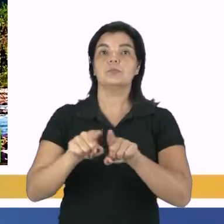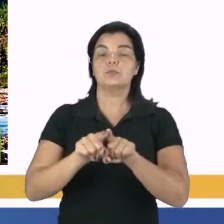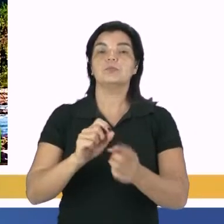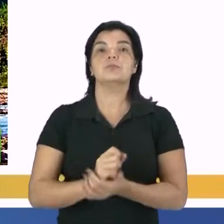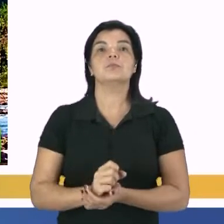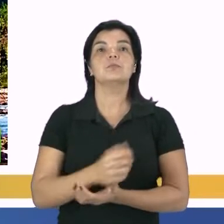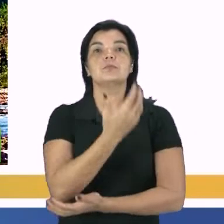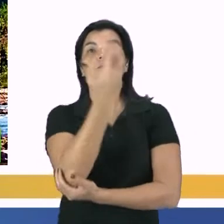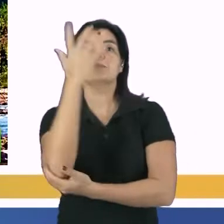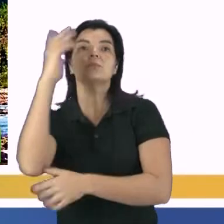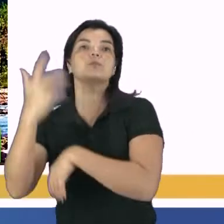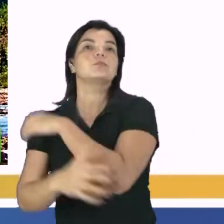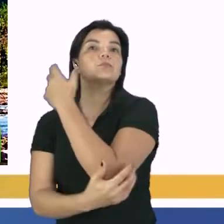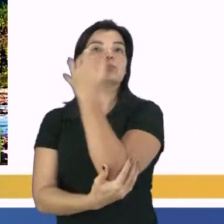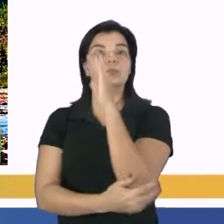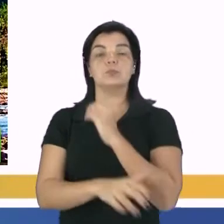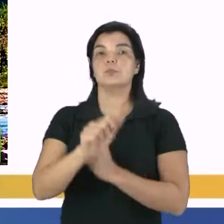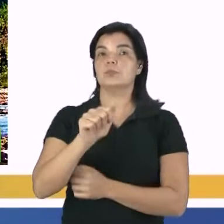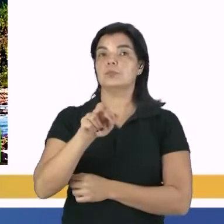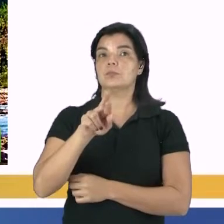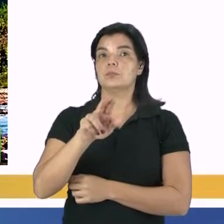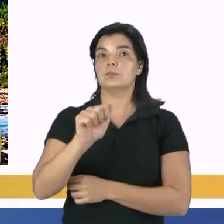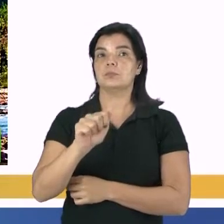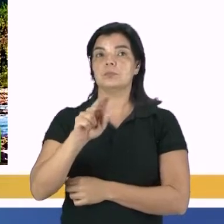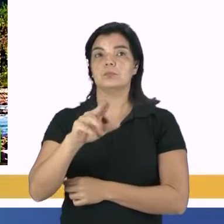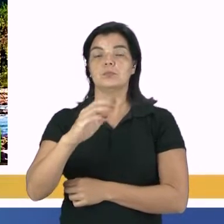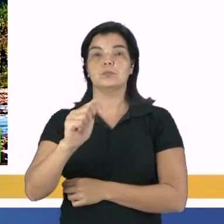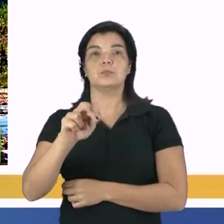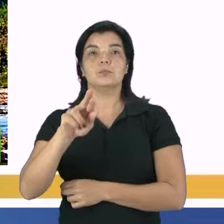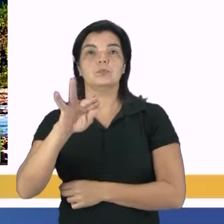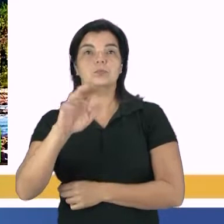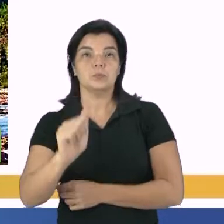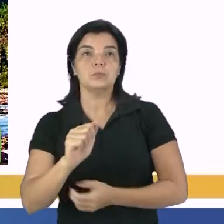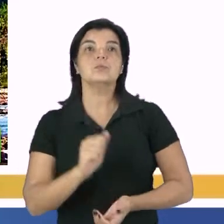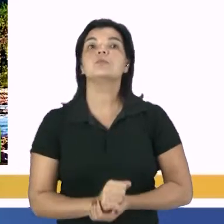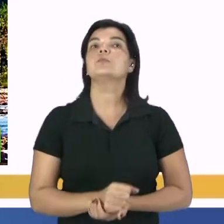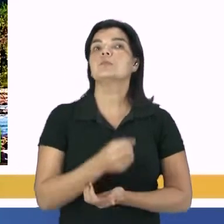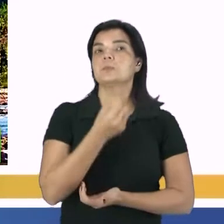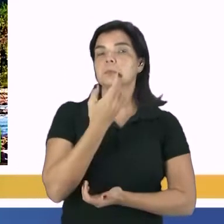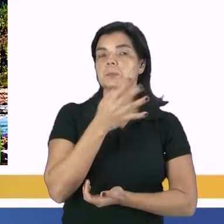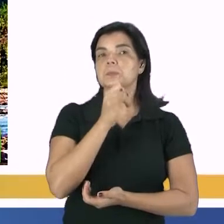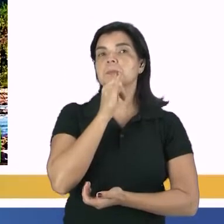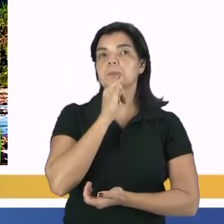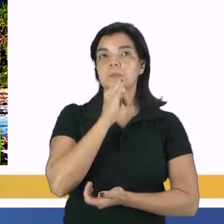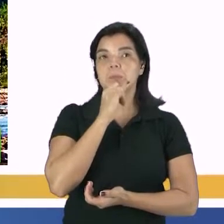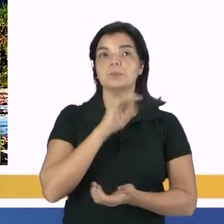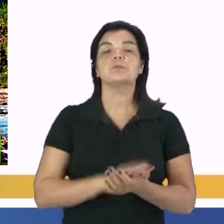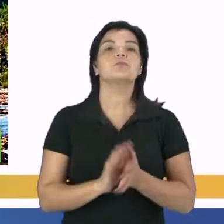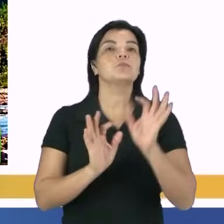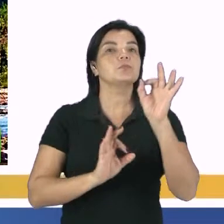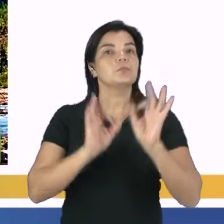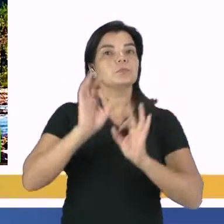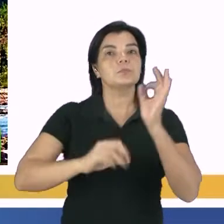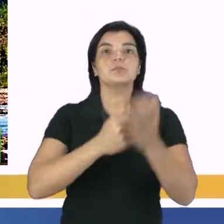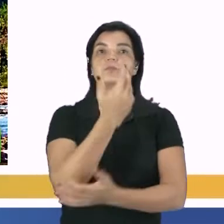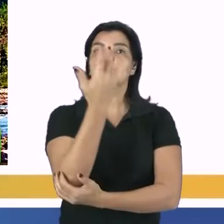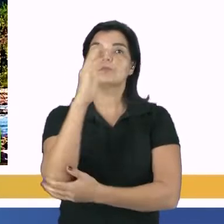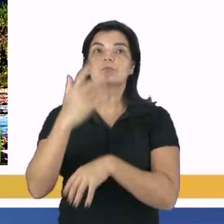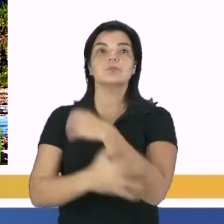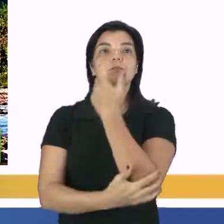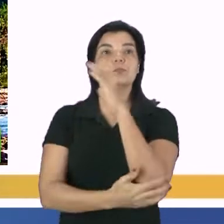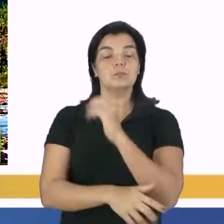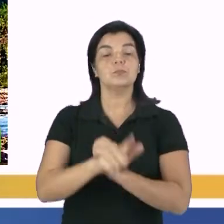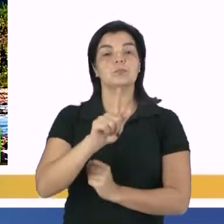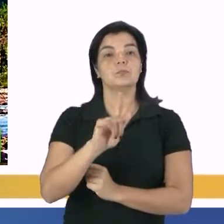de gimnospermas, mas lá na área de Mata das Araucárias, que é um bom exemplo da formação